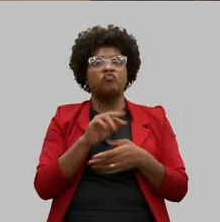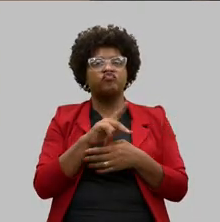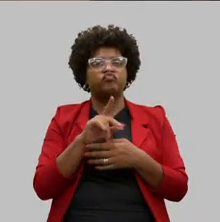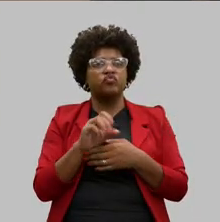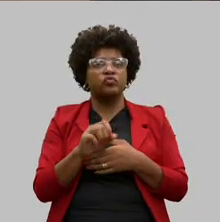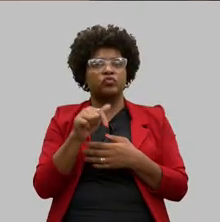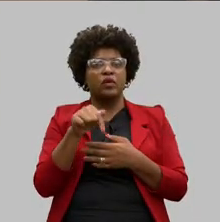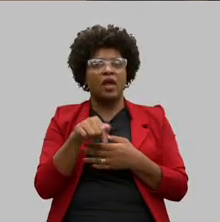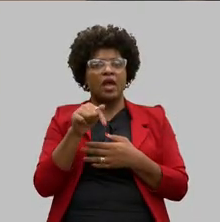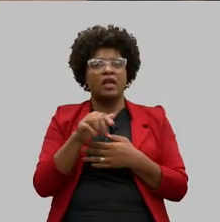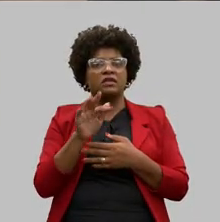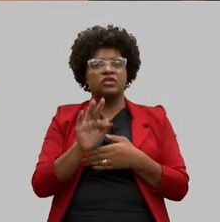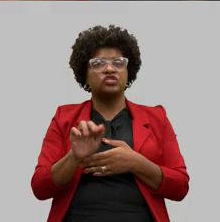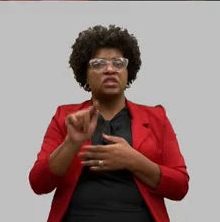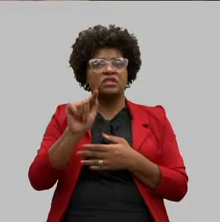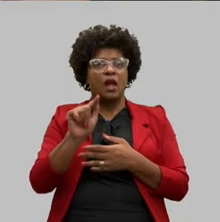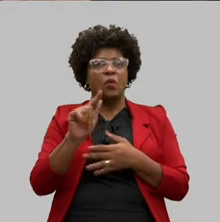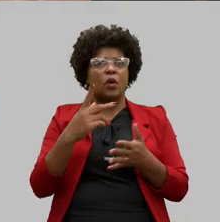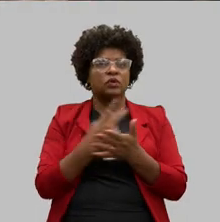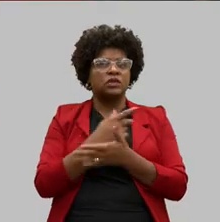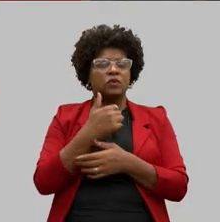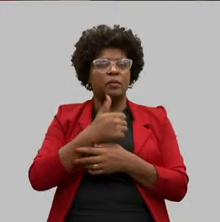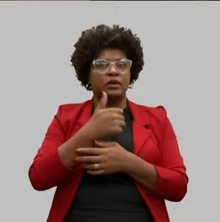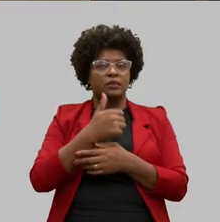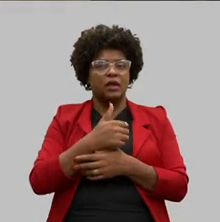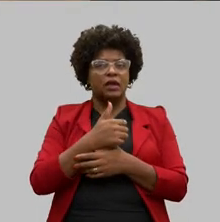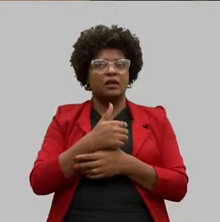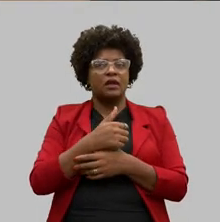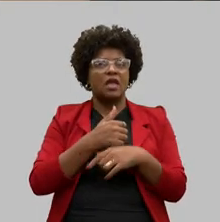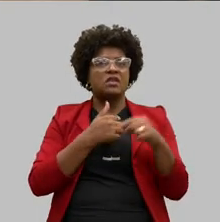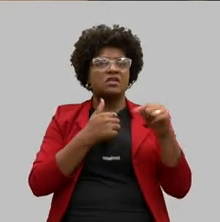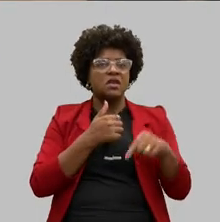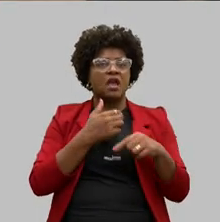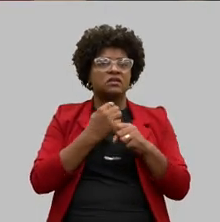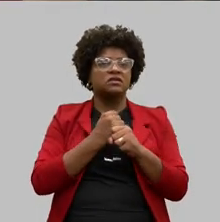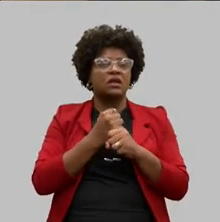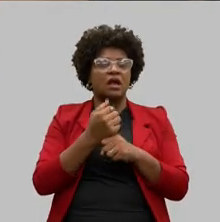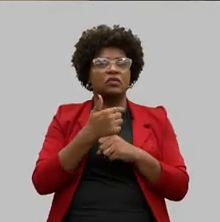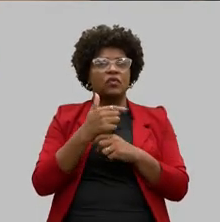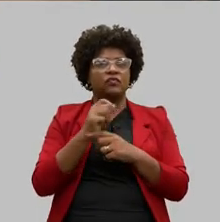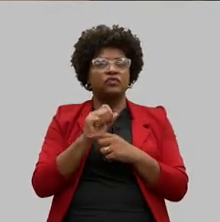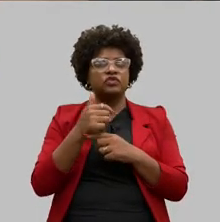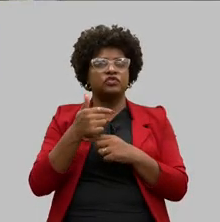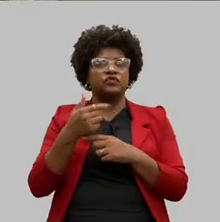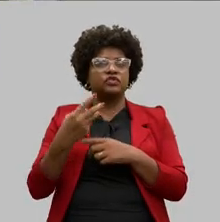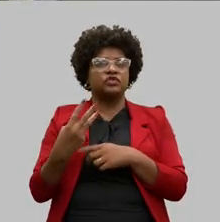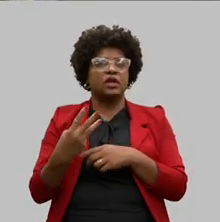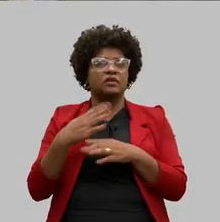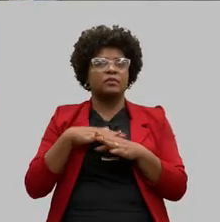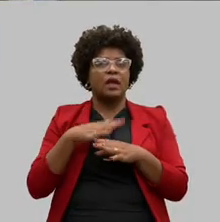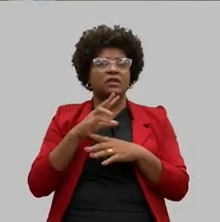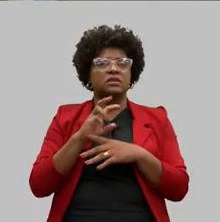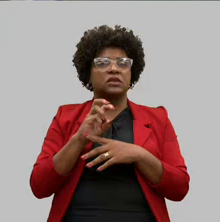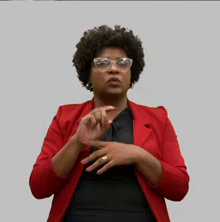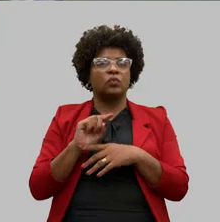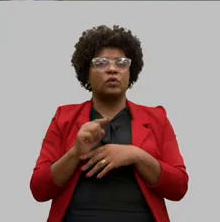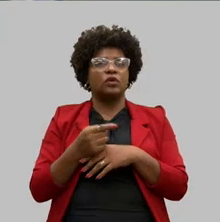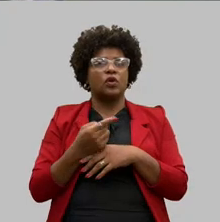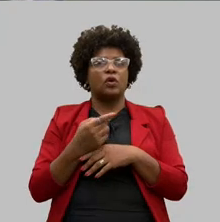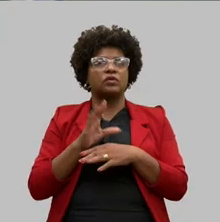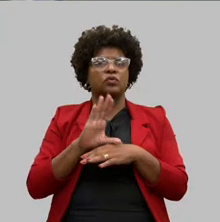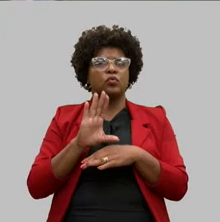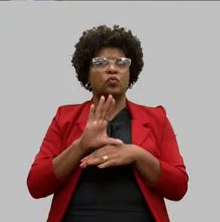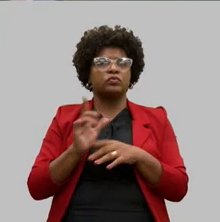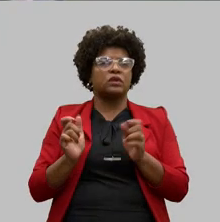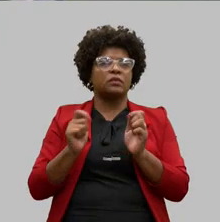agora em 2023 nós devemos executar mais 5 milhões con cursos de capacitação para formação de